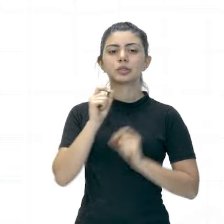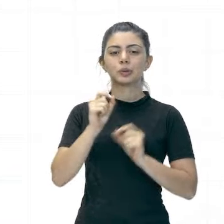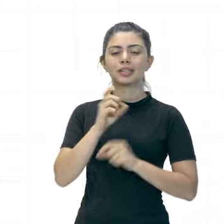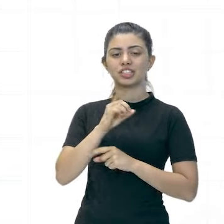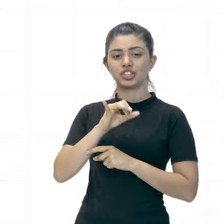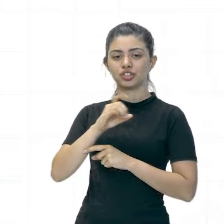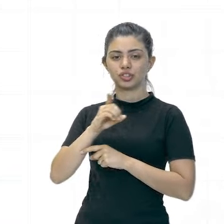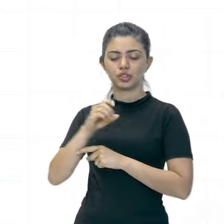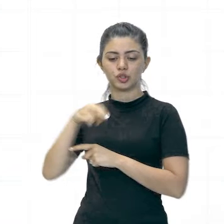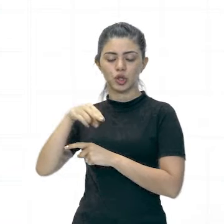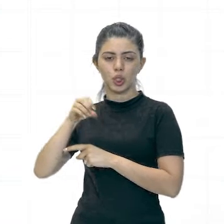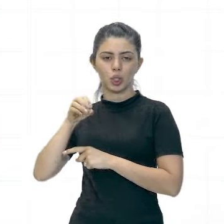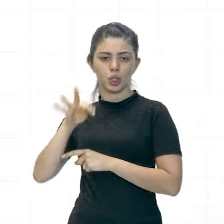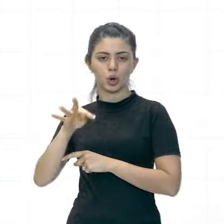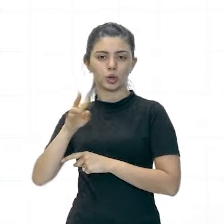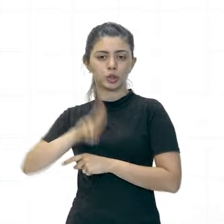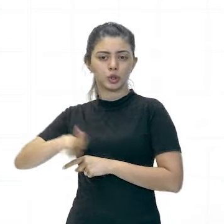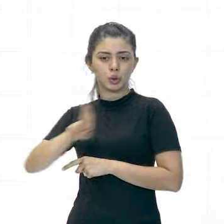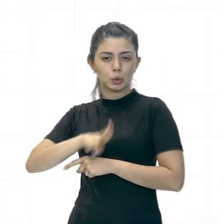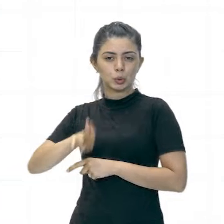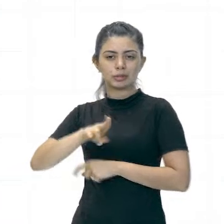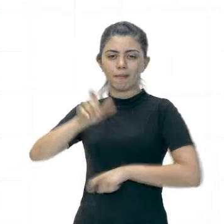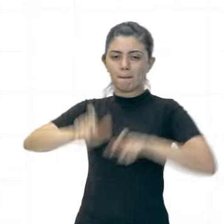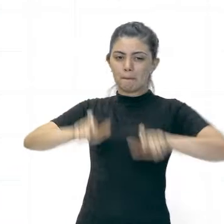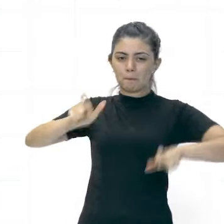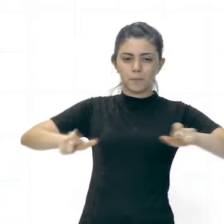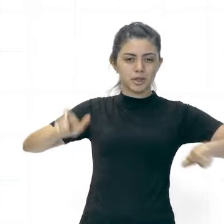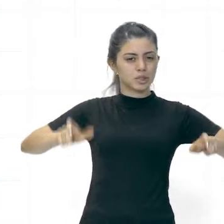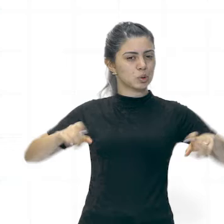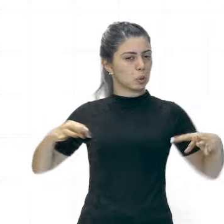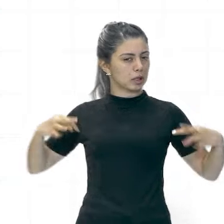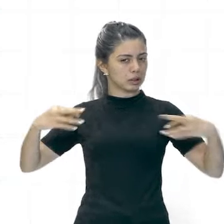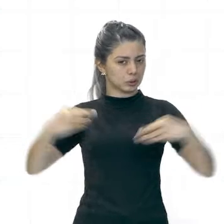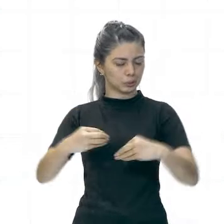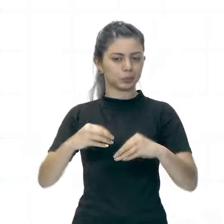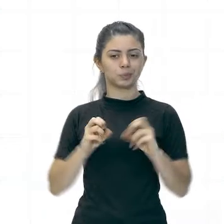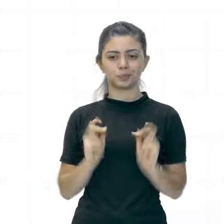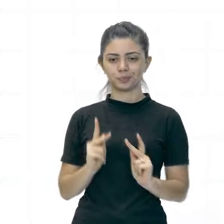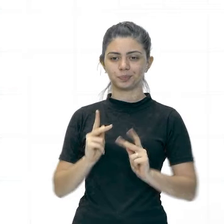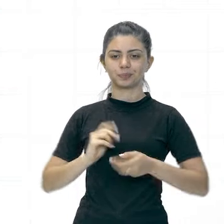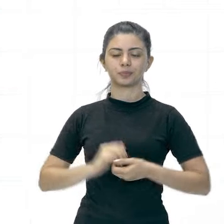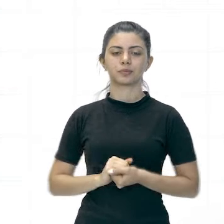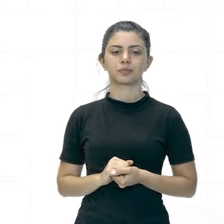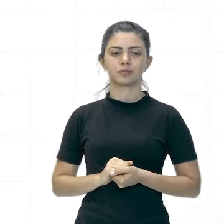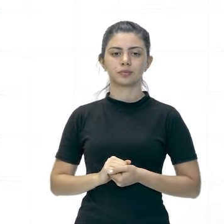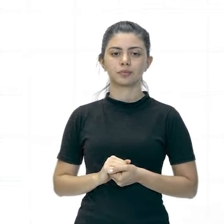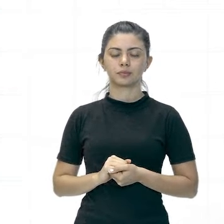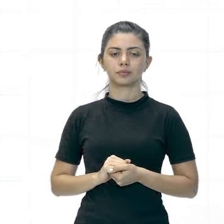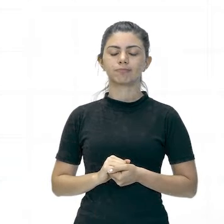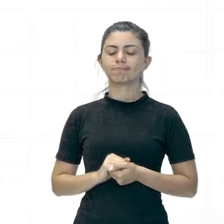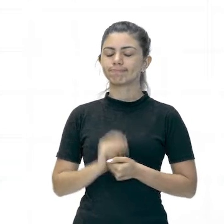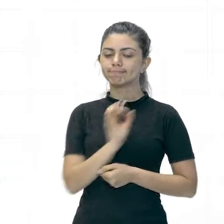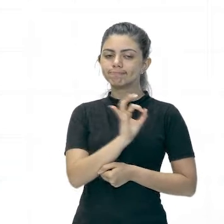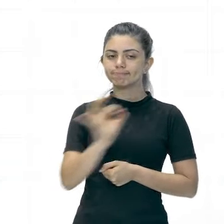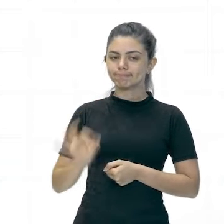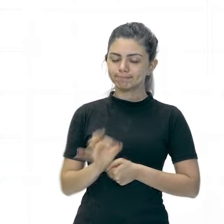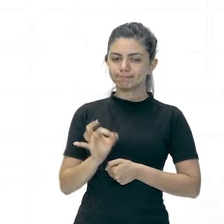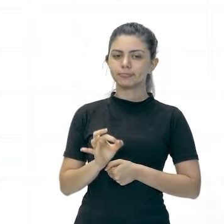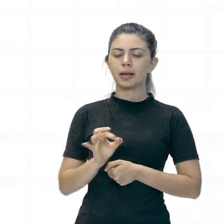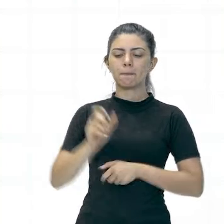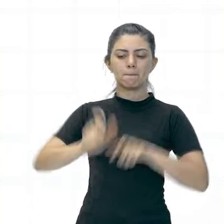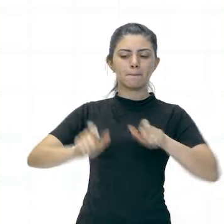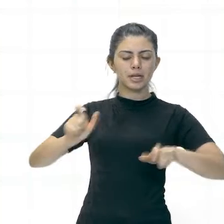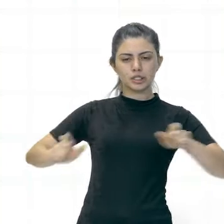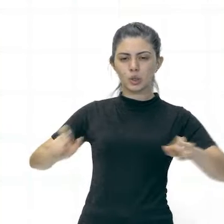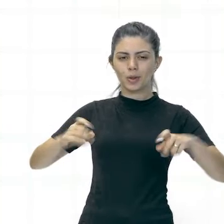usado para todas as pessoas. Isso mesmo. Todas